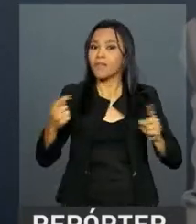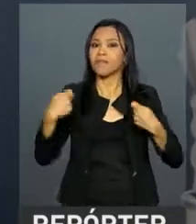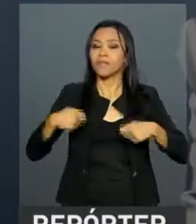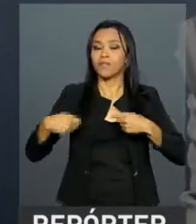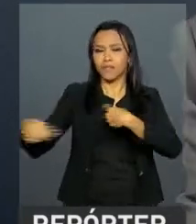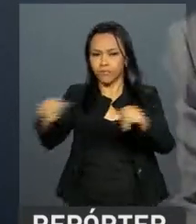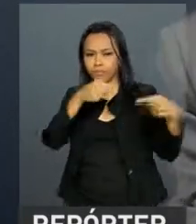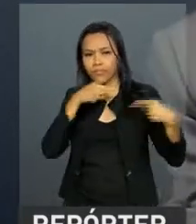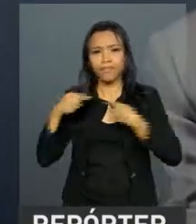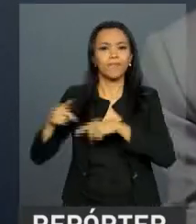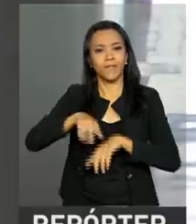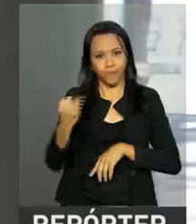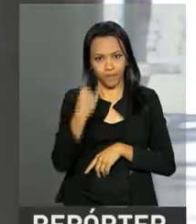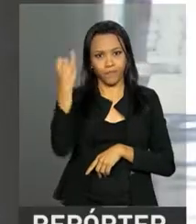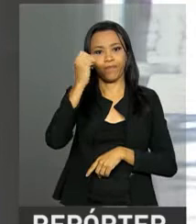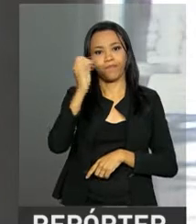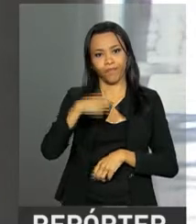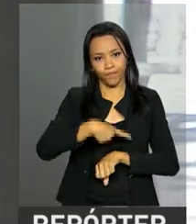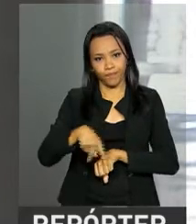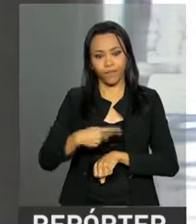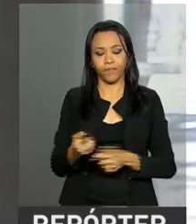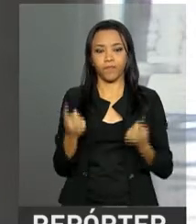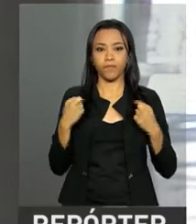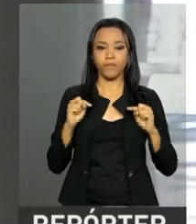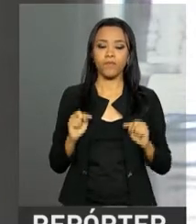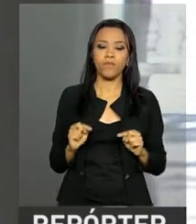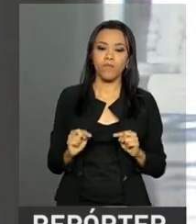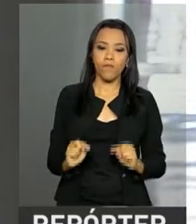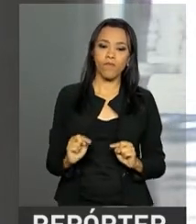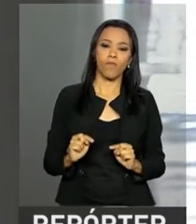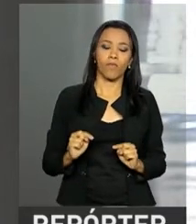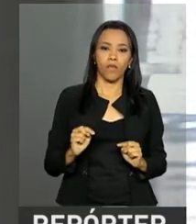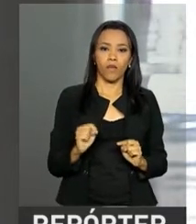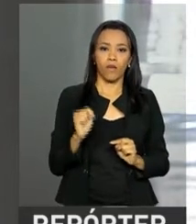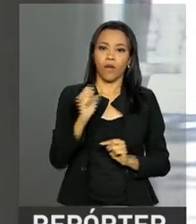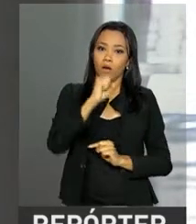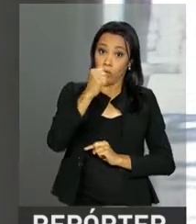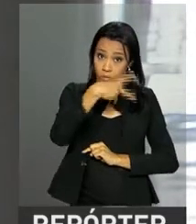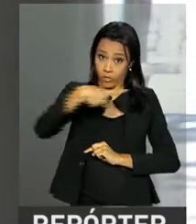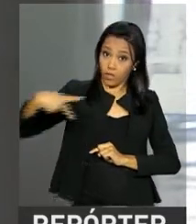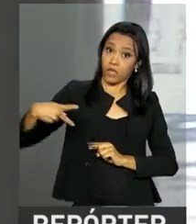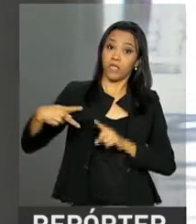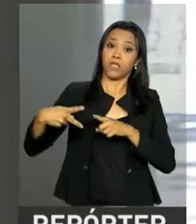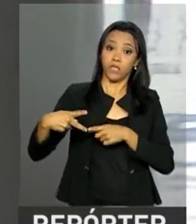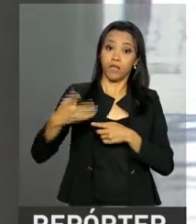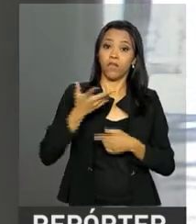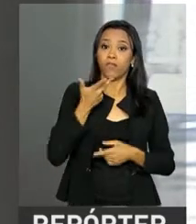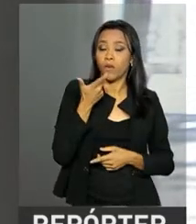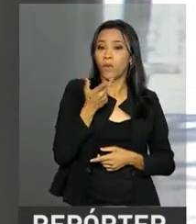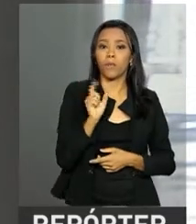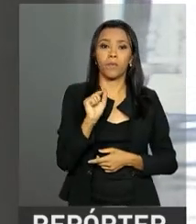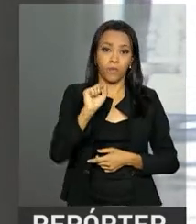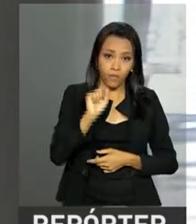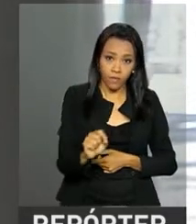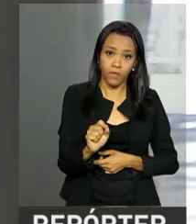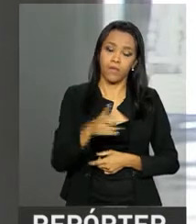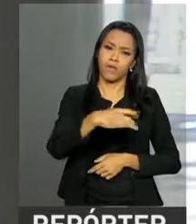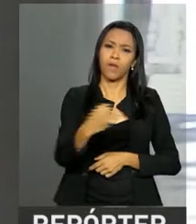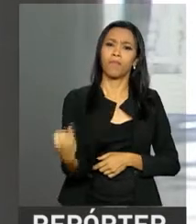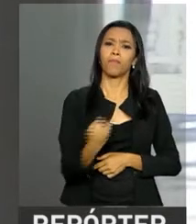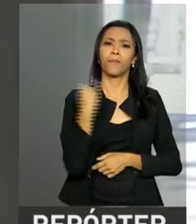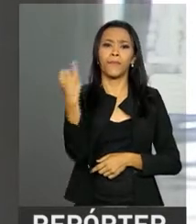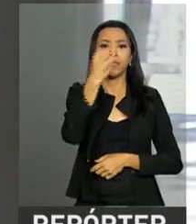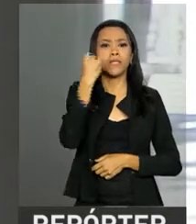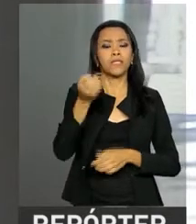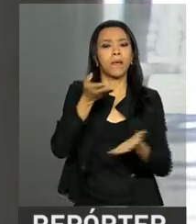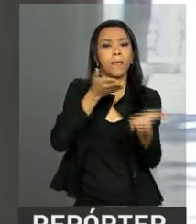indispensável para o país. O presidente destacou ainda a importância da aprovação